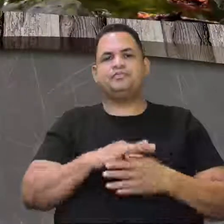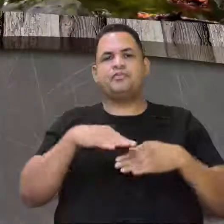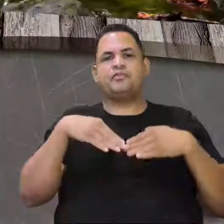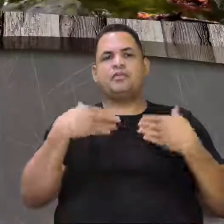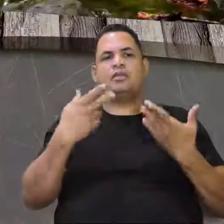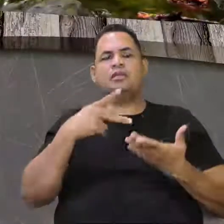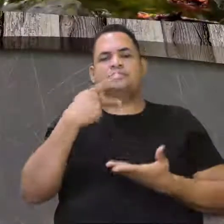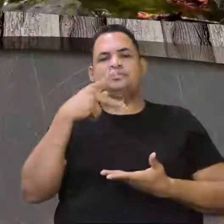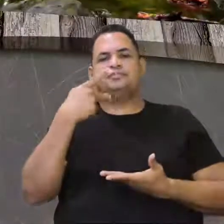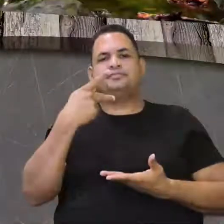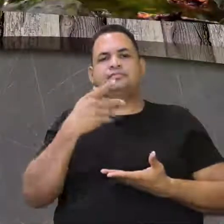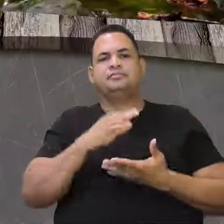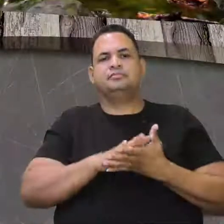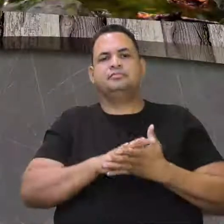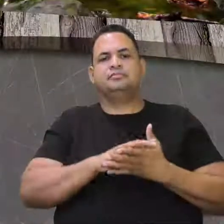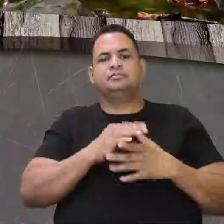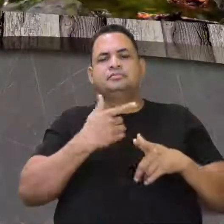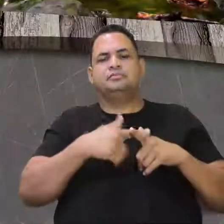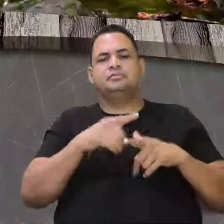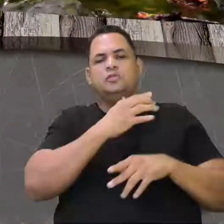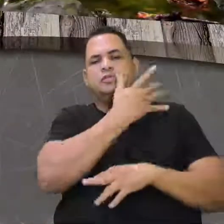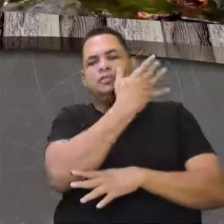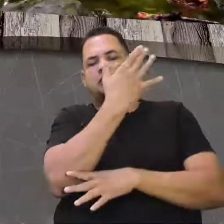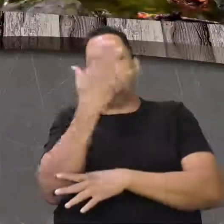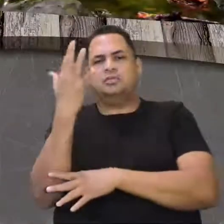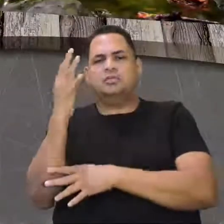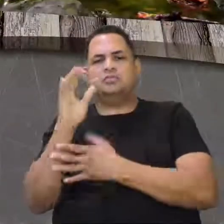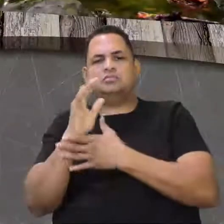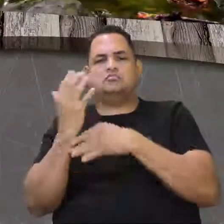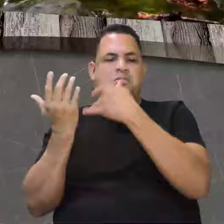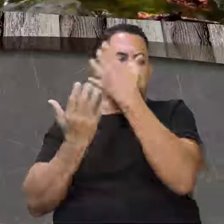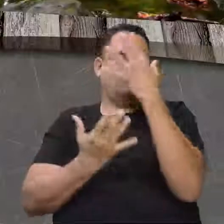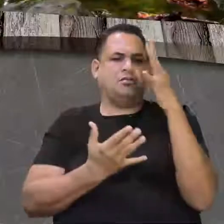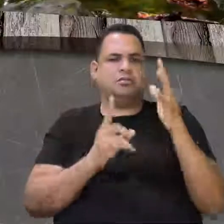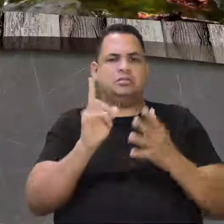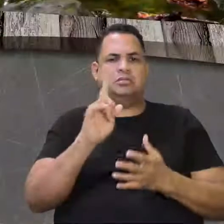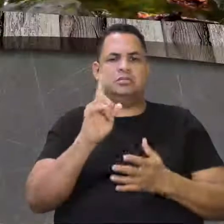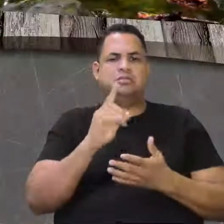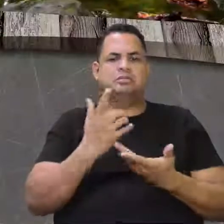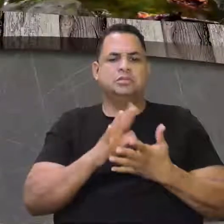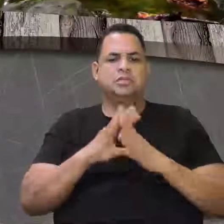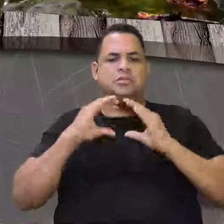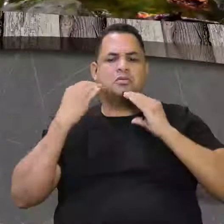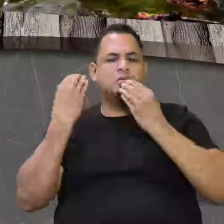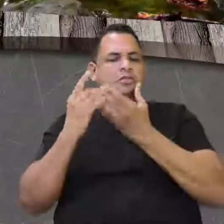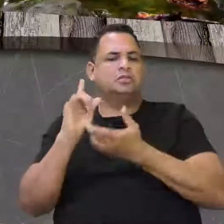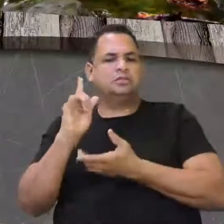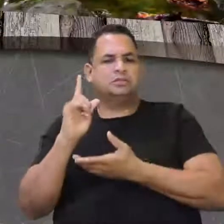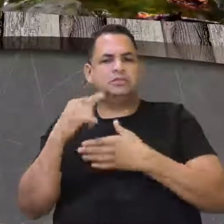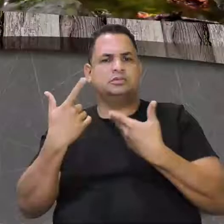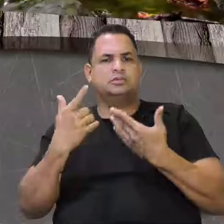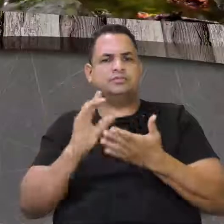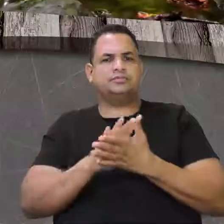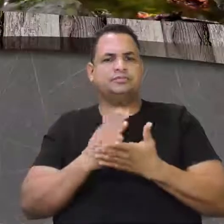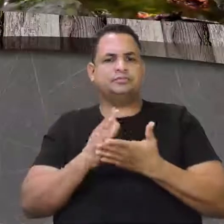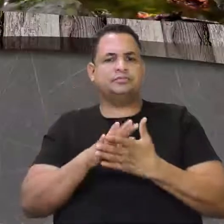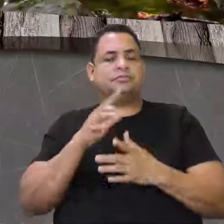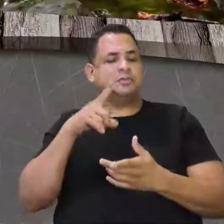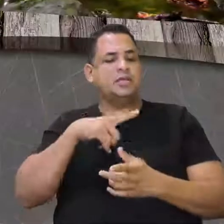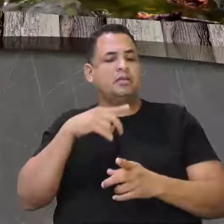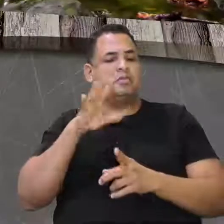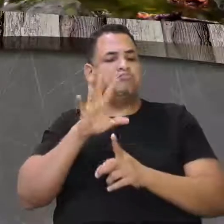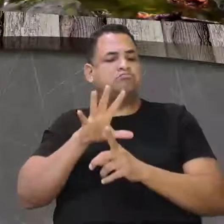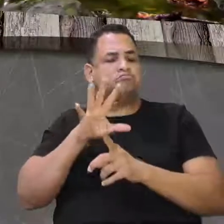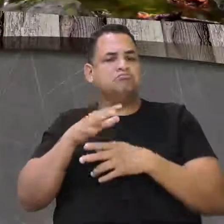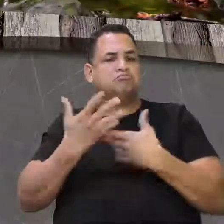gente falou ali dos problemas ambientais, não são ocasionados por eles. Pelo contrário, né? Eles também são prejudicados